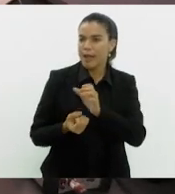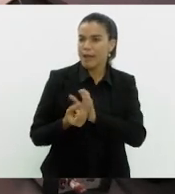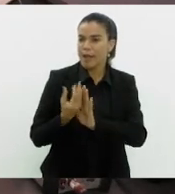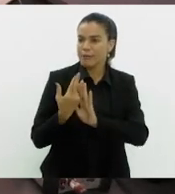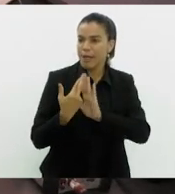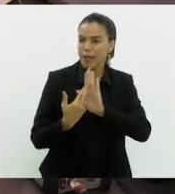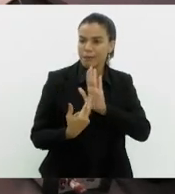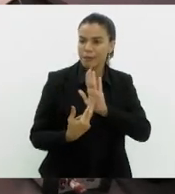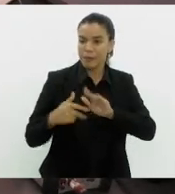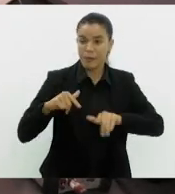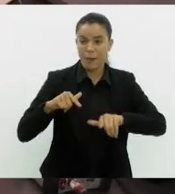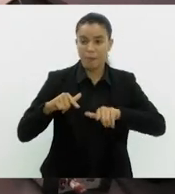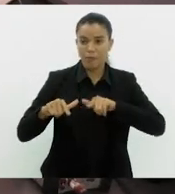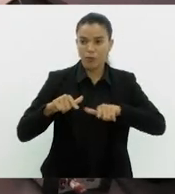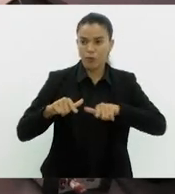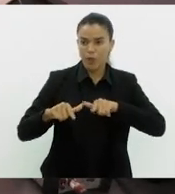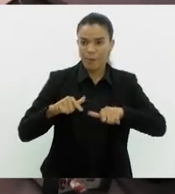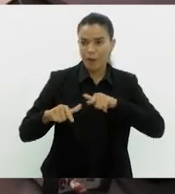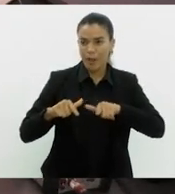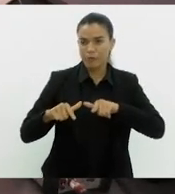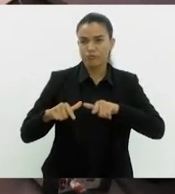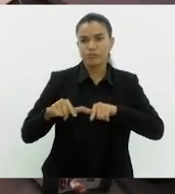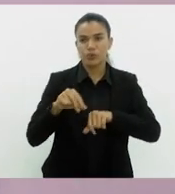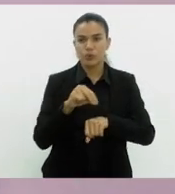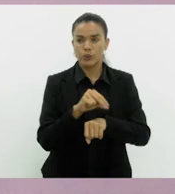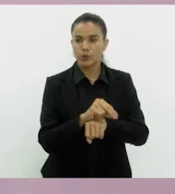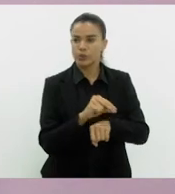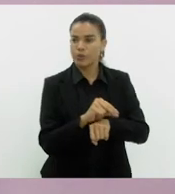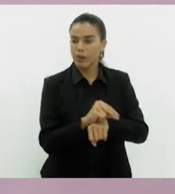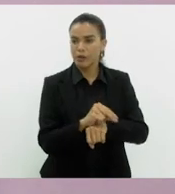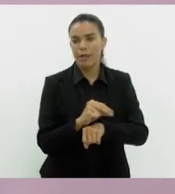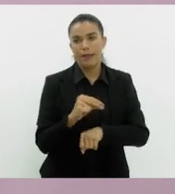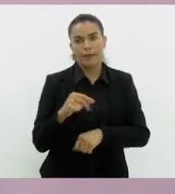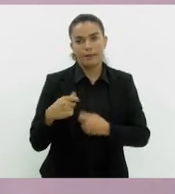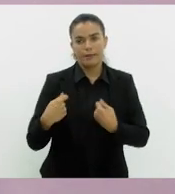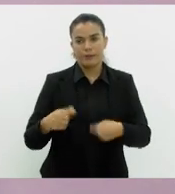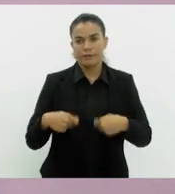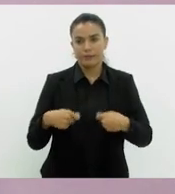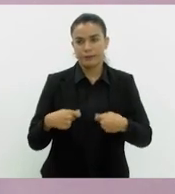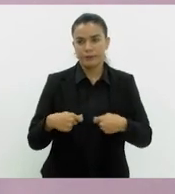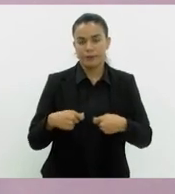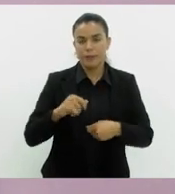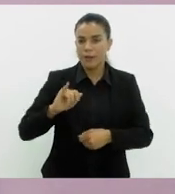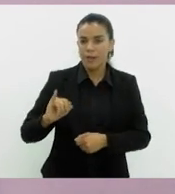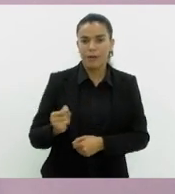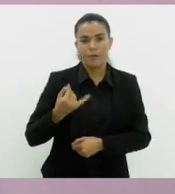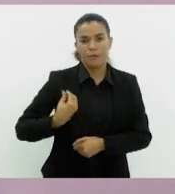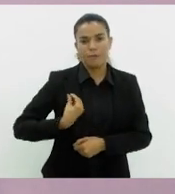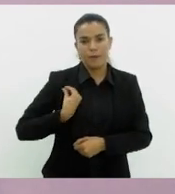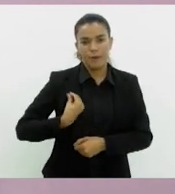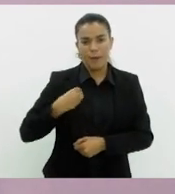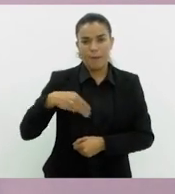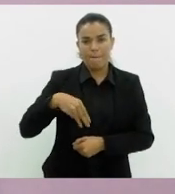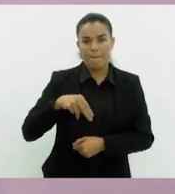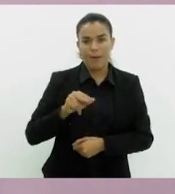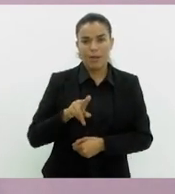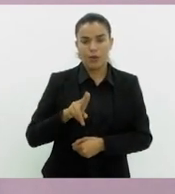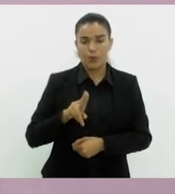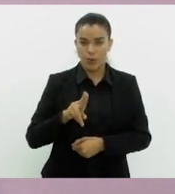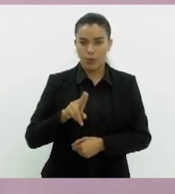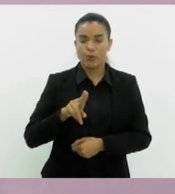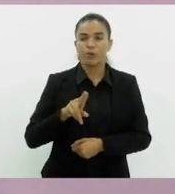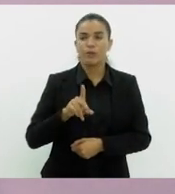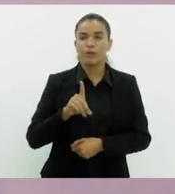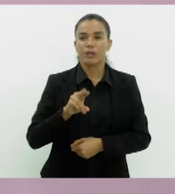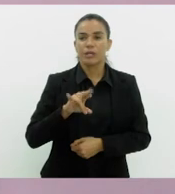da regulamentação da profissão das trabalhadoras do cuidado é essencial. E eu aproveito aqui a presença da Manu Green, que é da assessoria